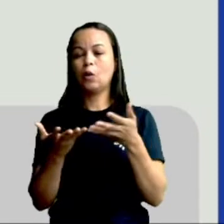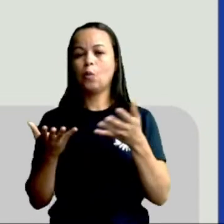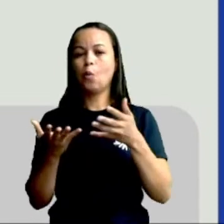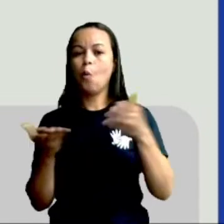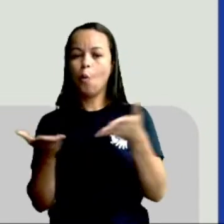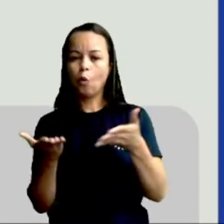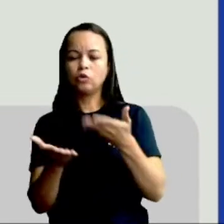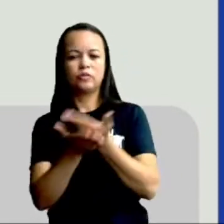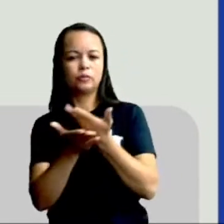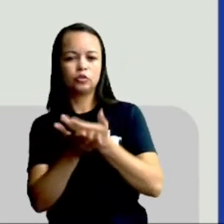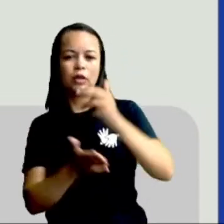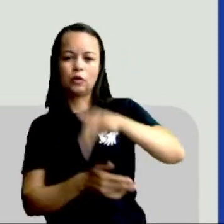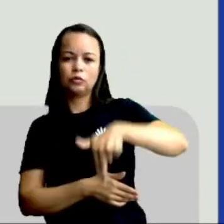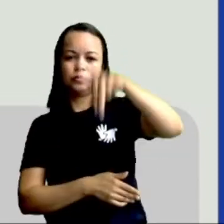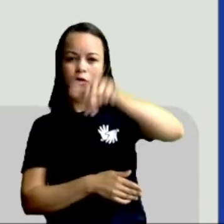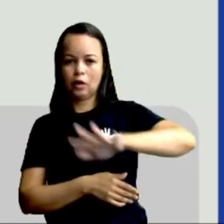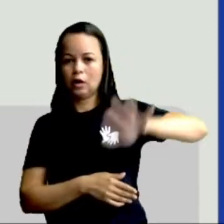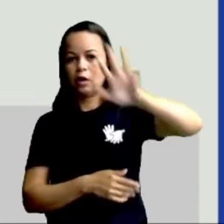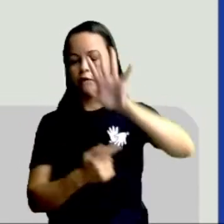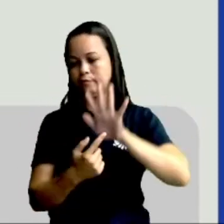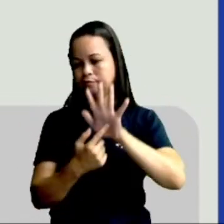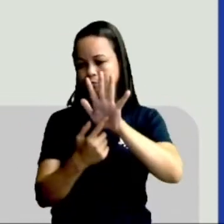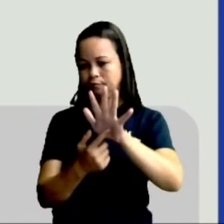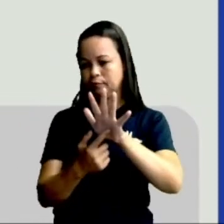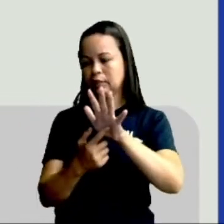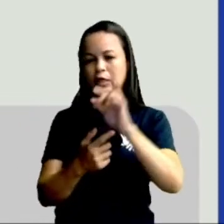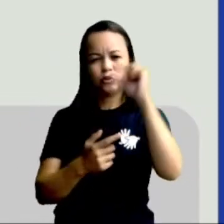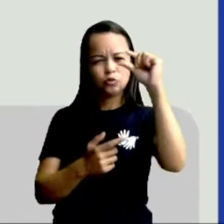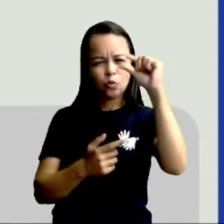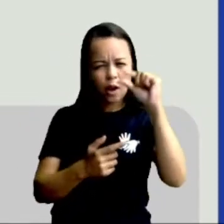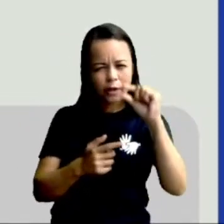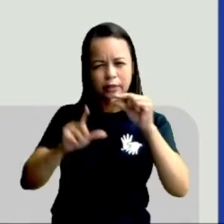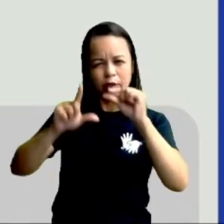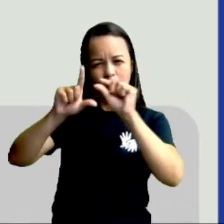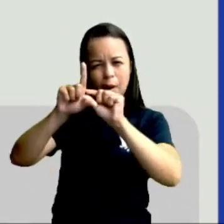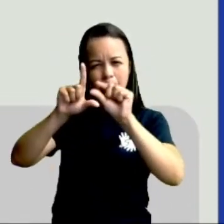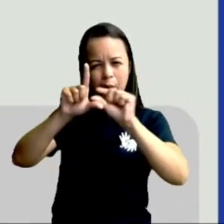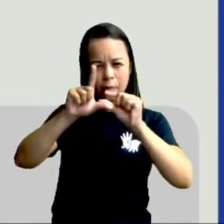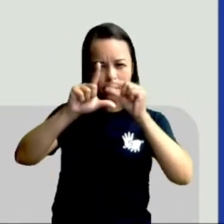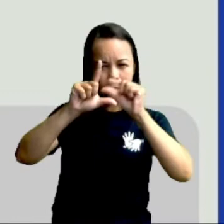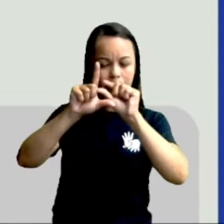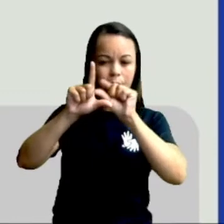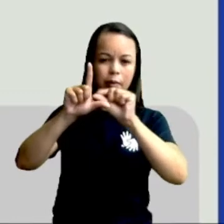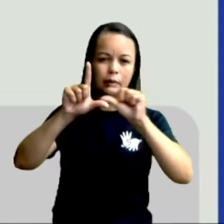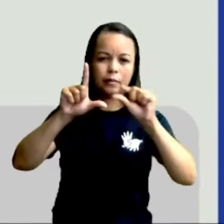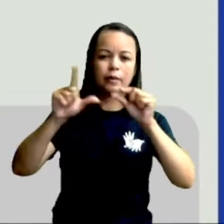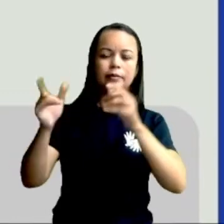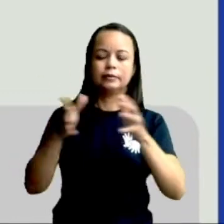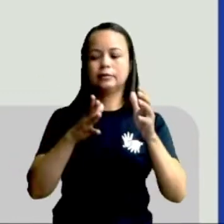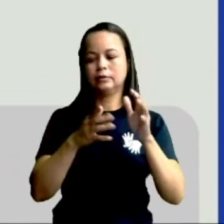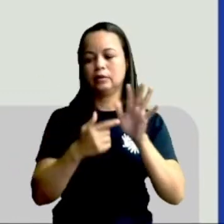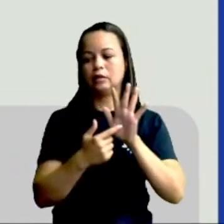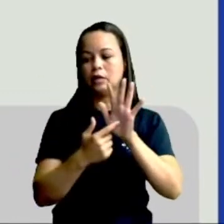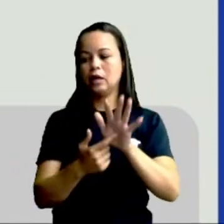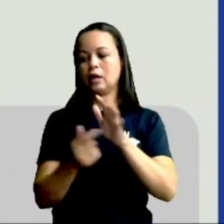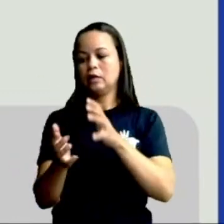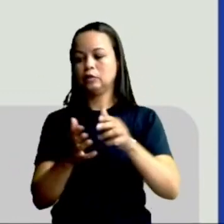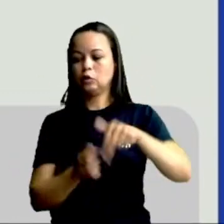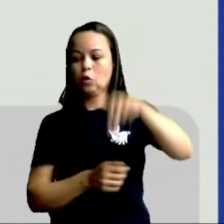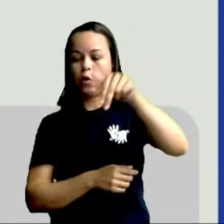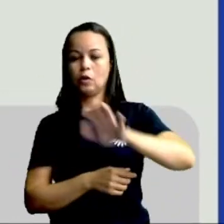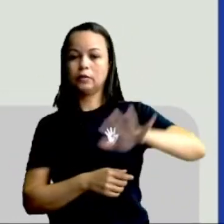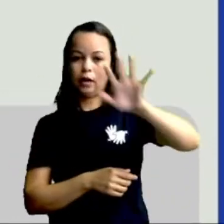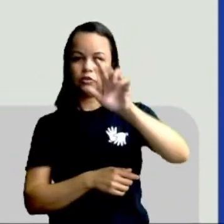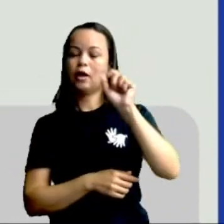a legenda aqui no mapa, tá vendo a legenda? Que é esses retângulos e os coloridos? Pronto. A região nordeste está